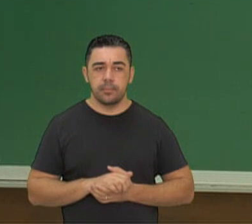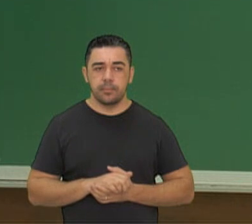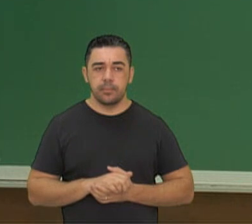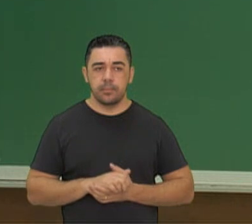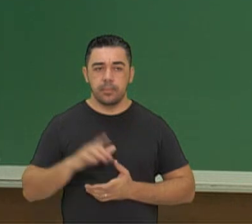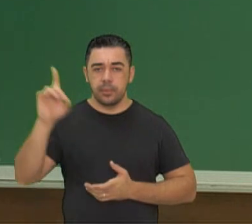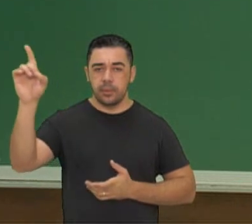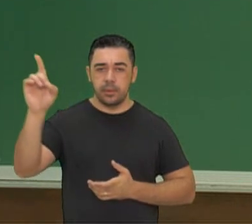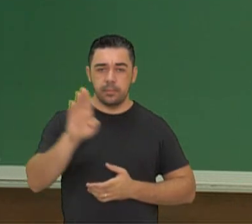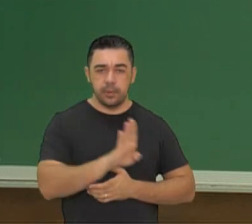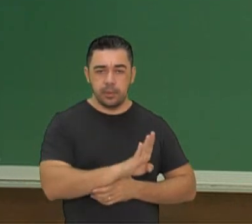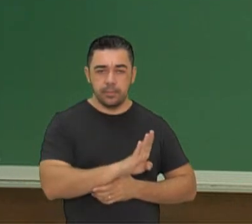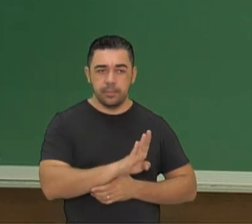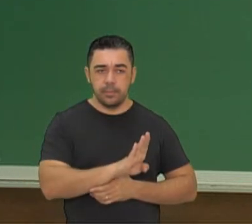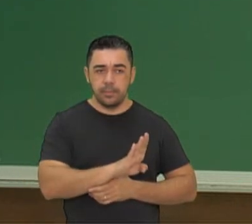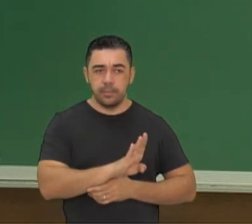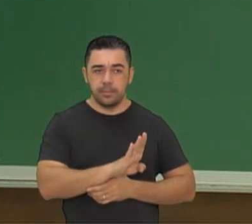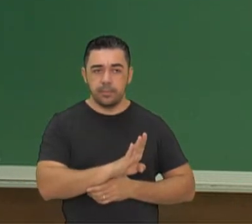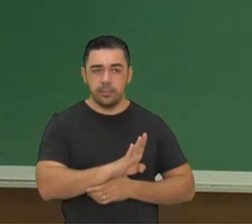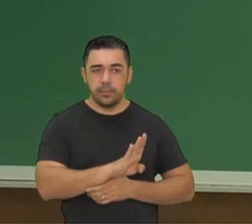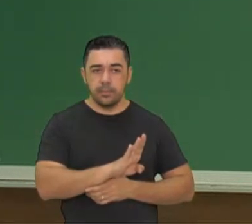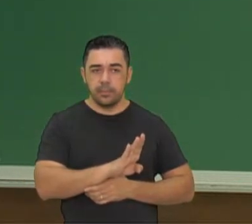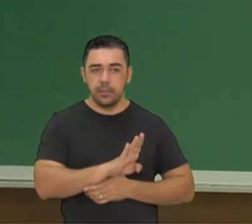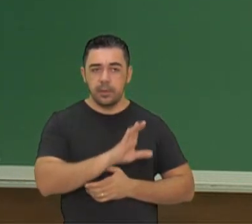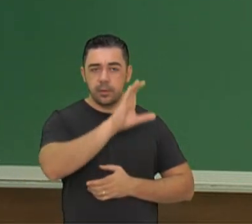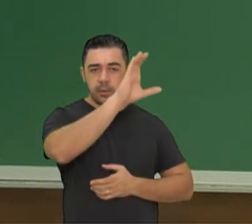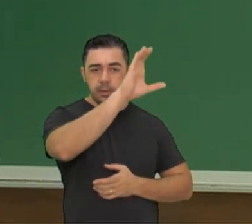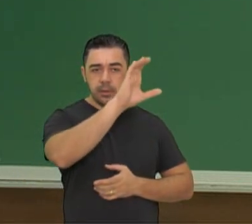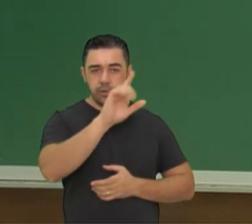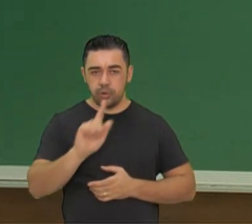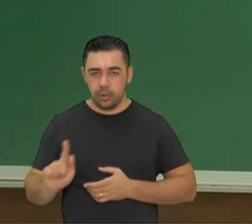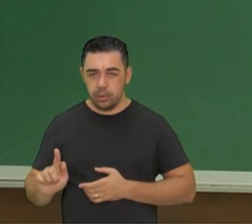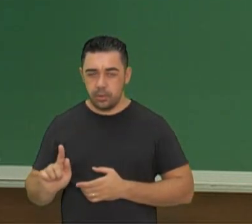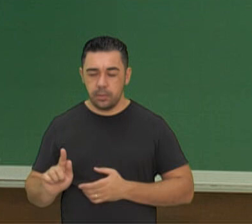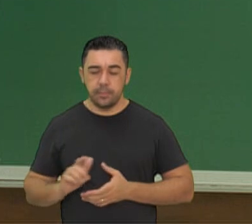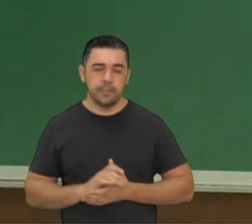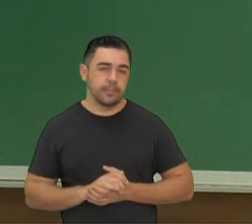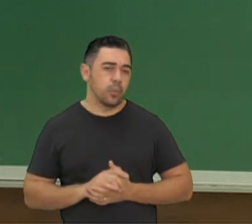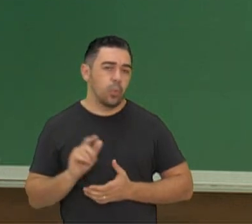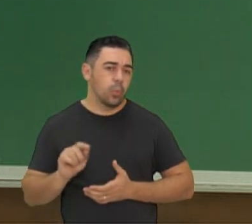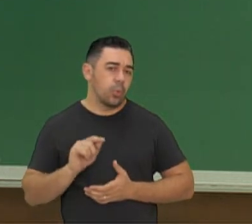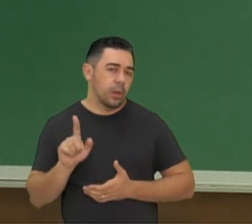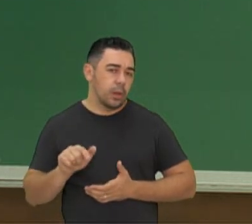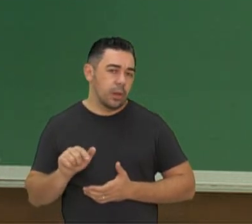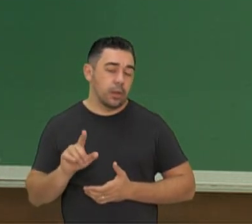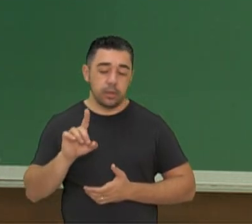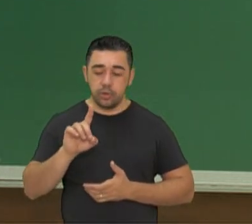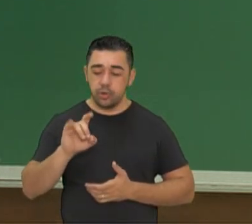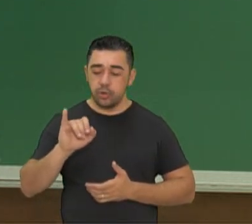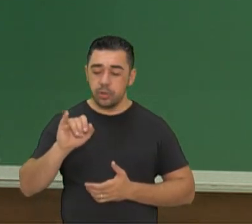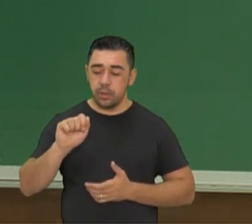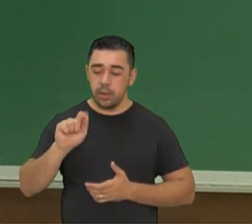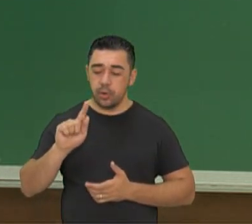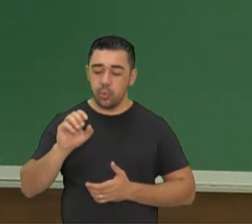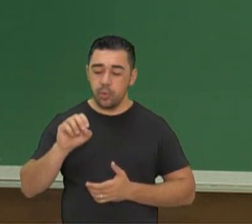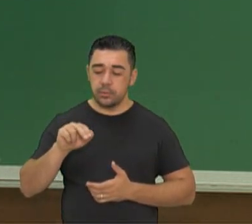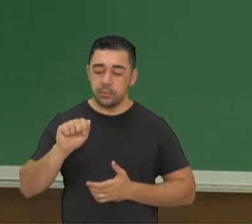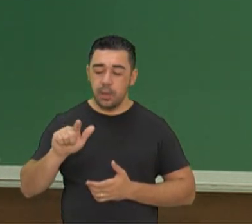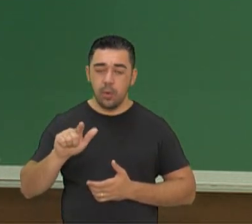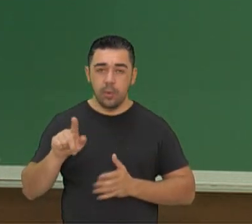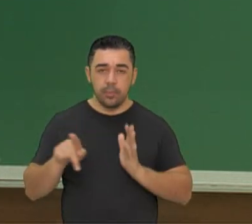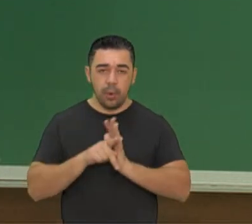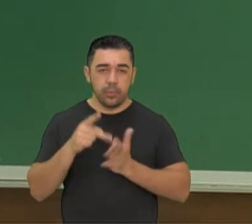o DB e o GC, ou CG. Eles são o quê? Diagonais. Diagonais do